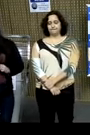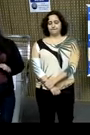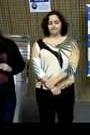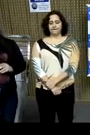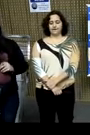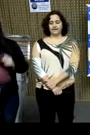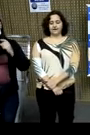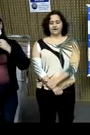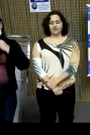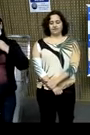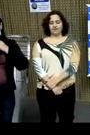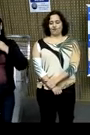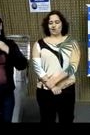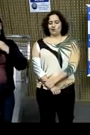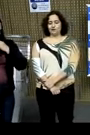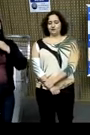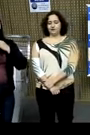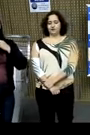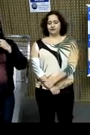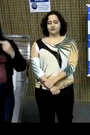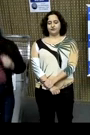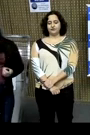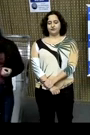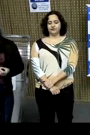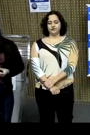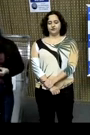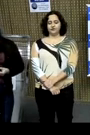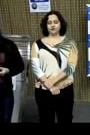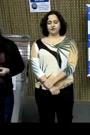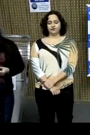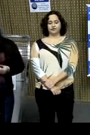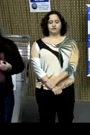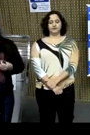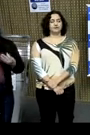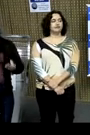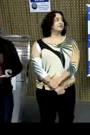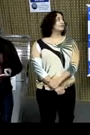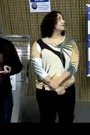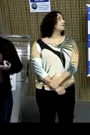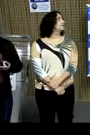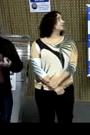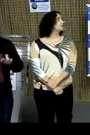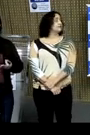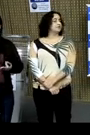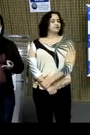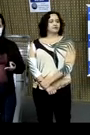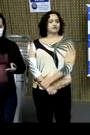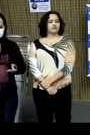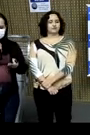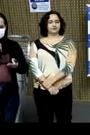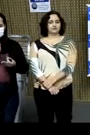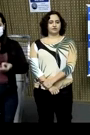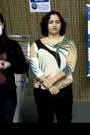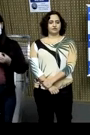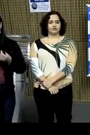vacinal aqui, um indicador municipal, o percentual de pessoas hipertensas com pressão arterial aferida em cada